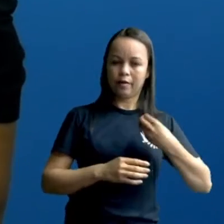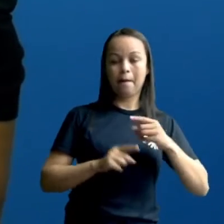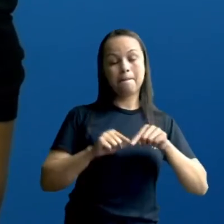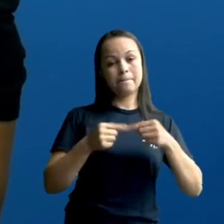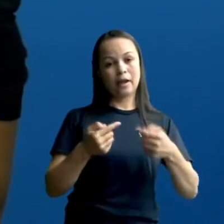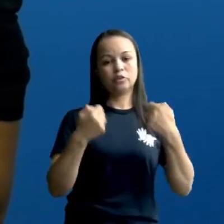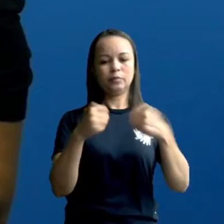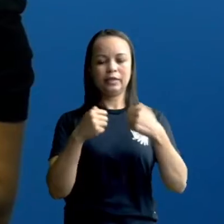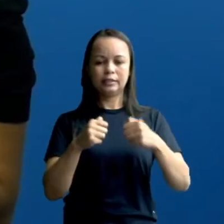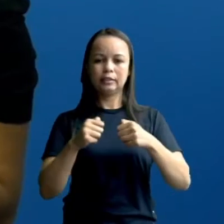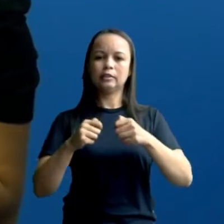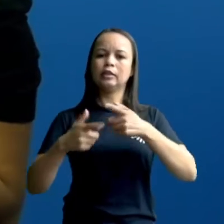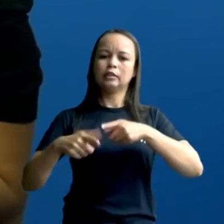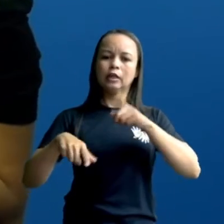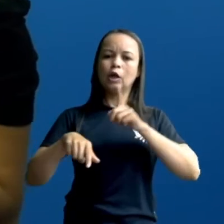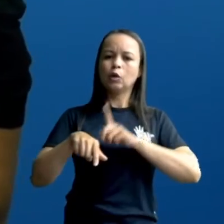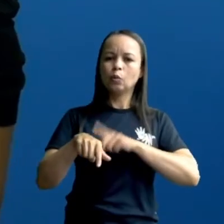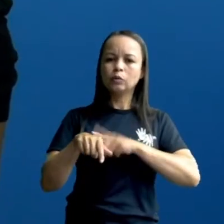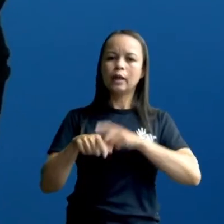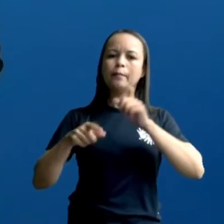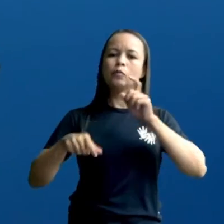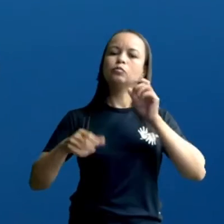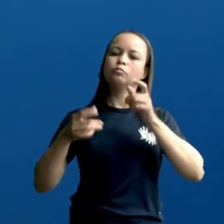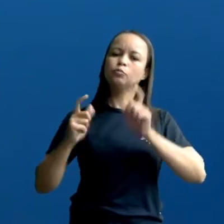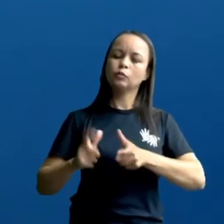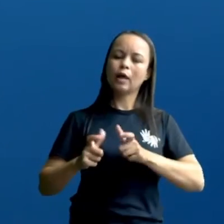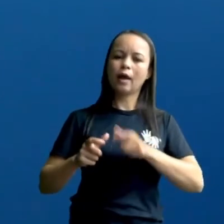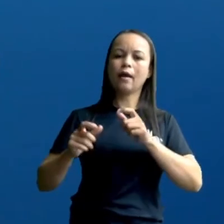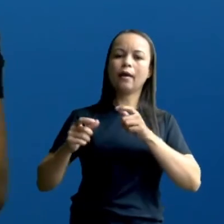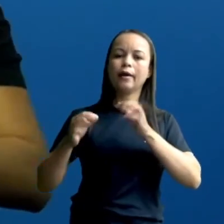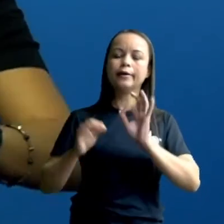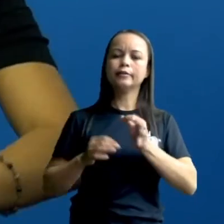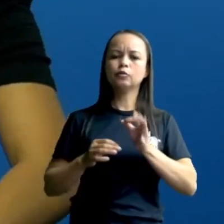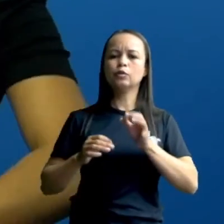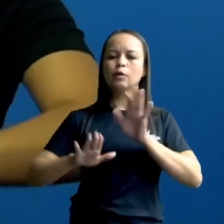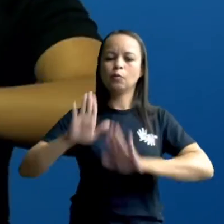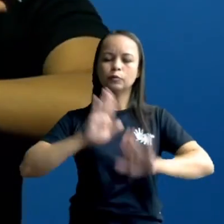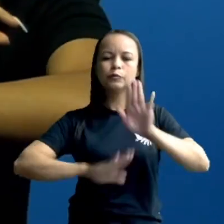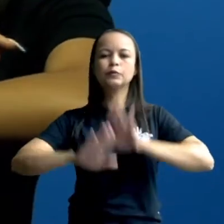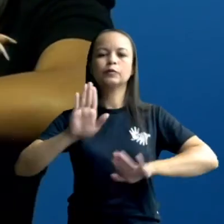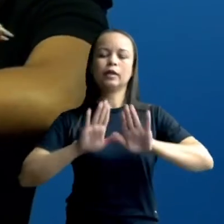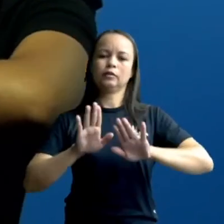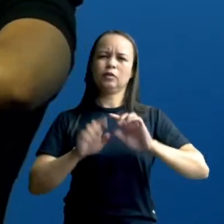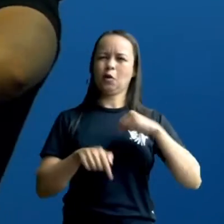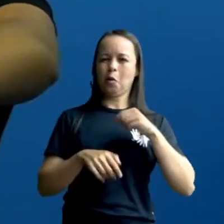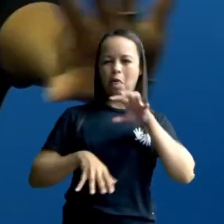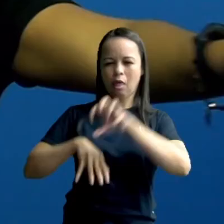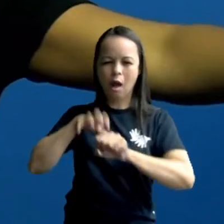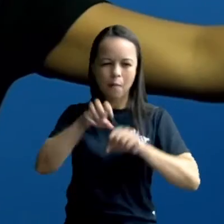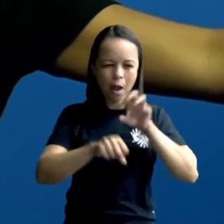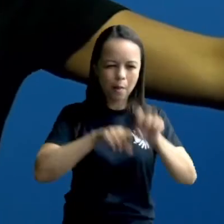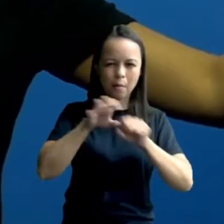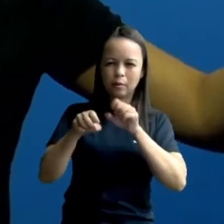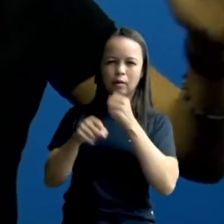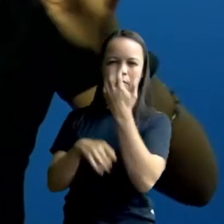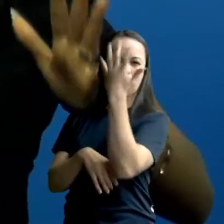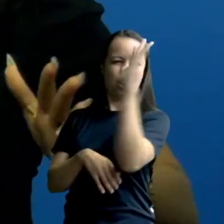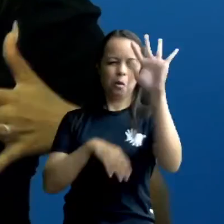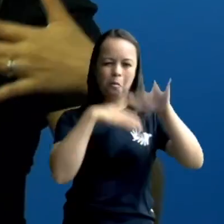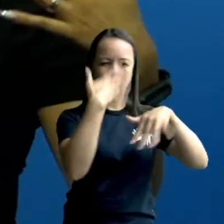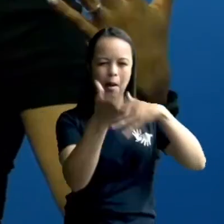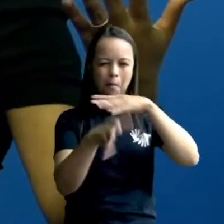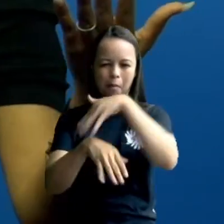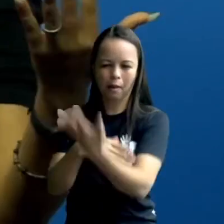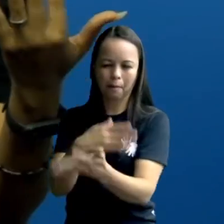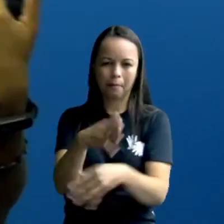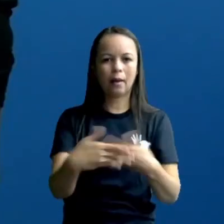que ter tudo no seu limite, certo? E com muito cuidado. A gente não pode chegar e fazer aquele desmatamento